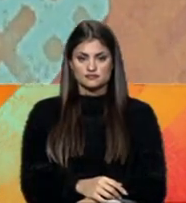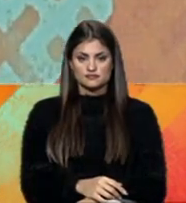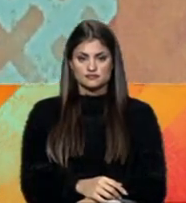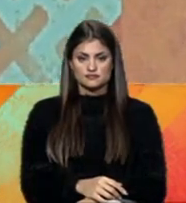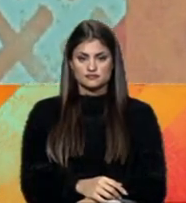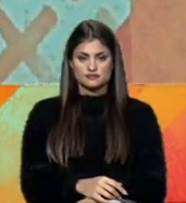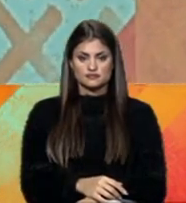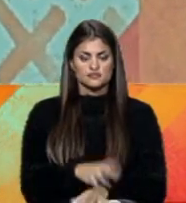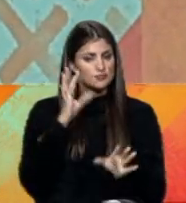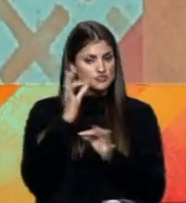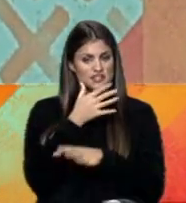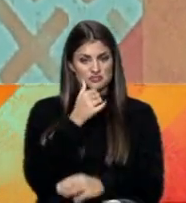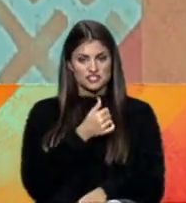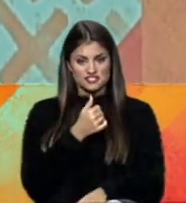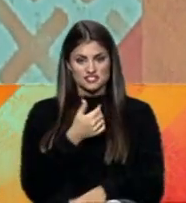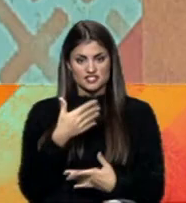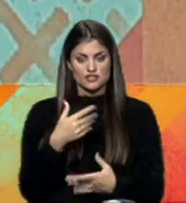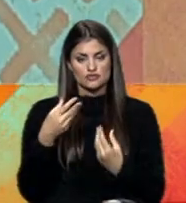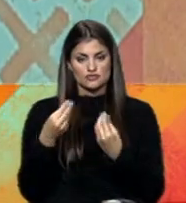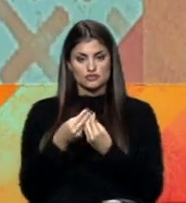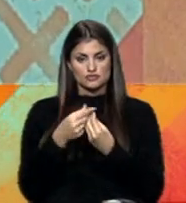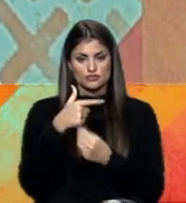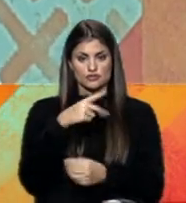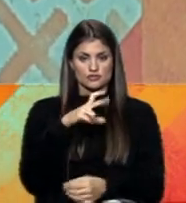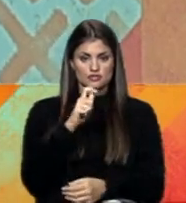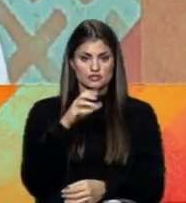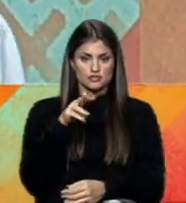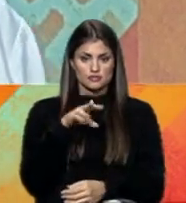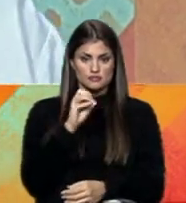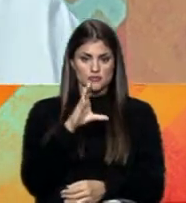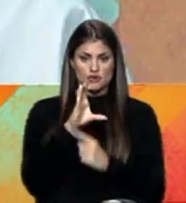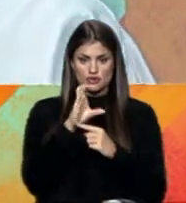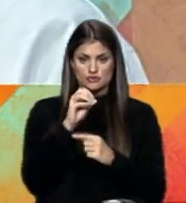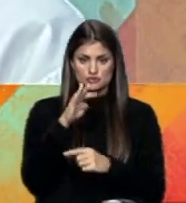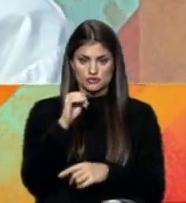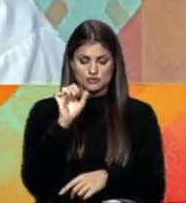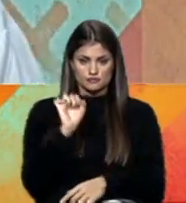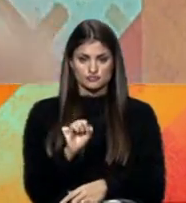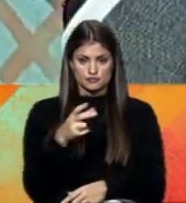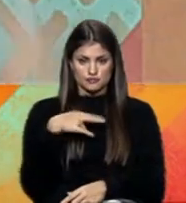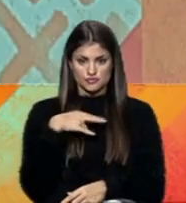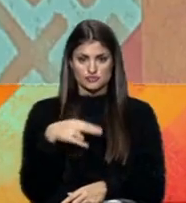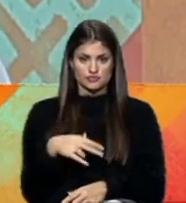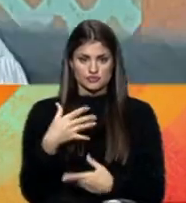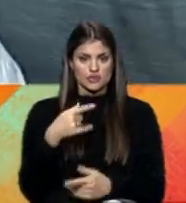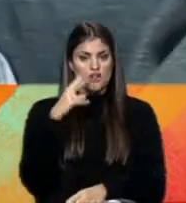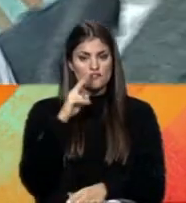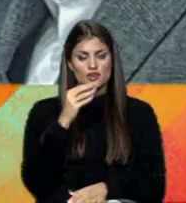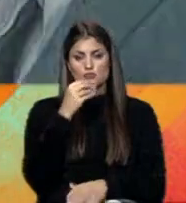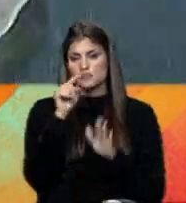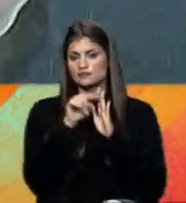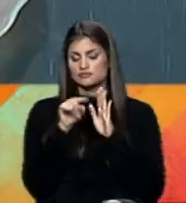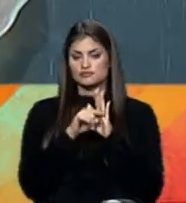lindo, não é? É bonito. E vamos fazer com termossos. Termossos? Que são bem portugueses também. Também. Os termossos que... Vamos ver a lista de ingredientes e